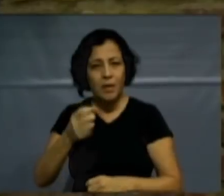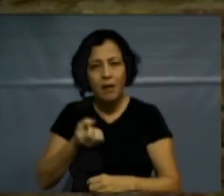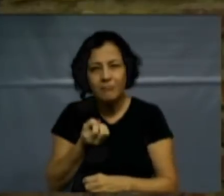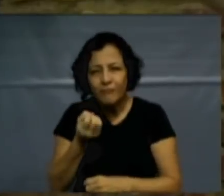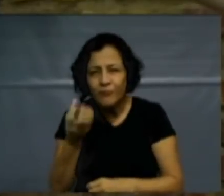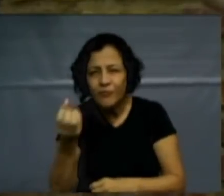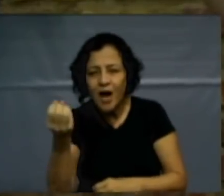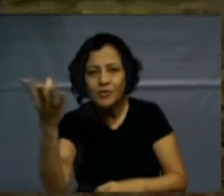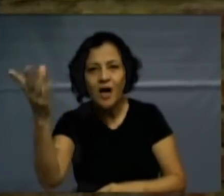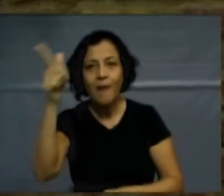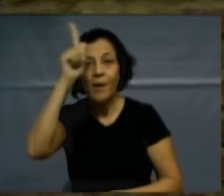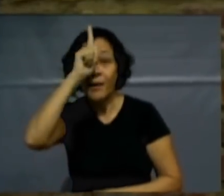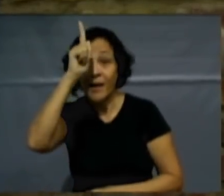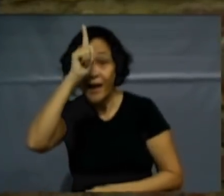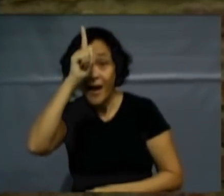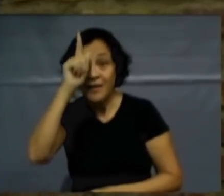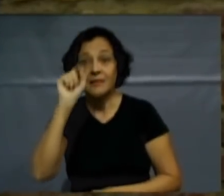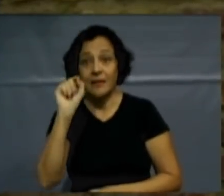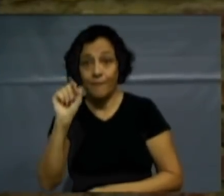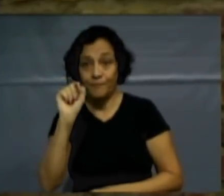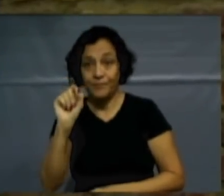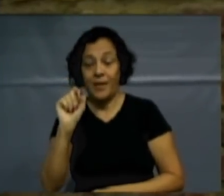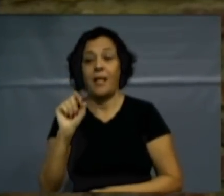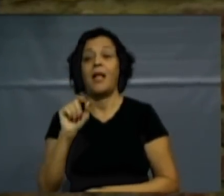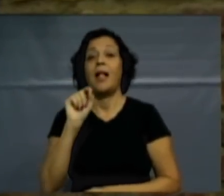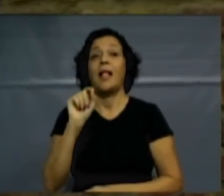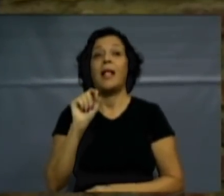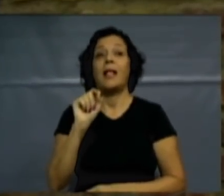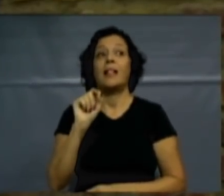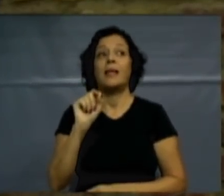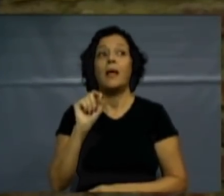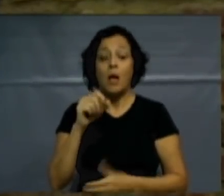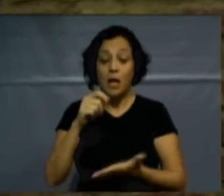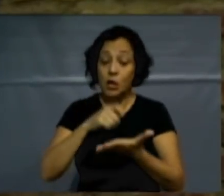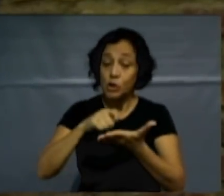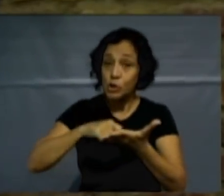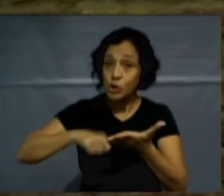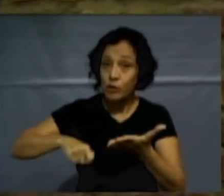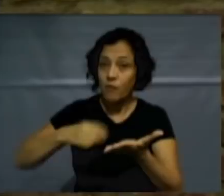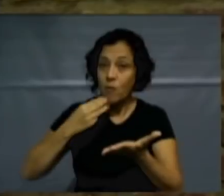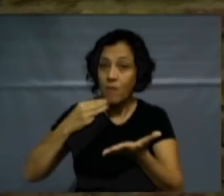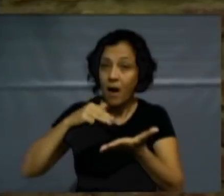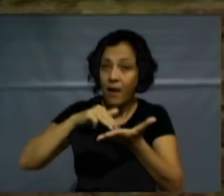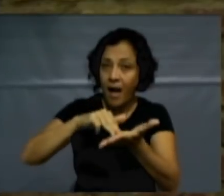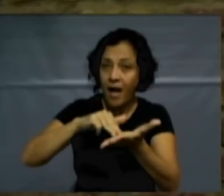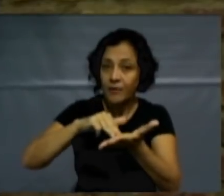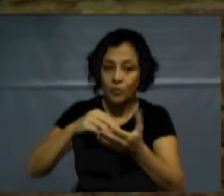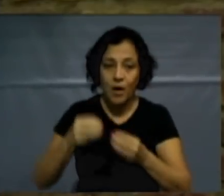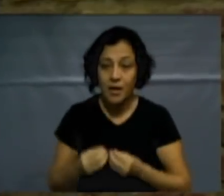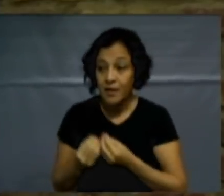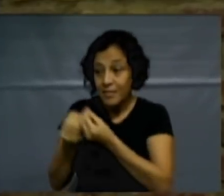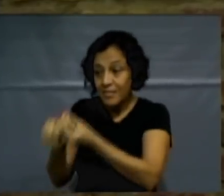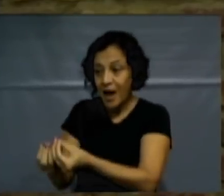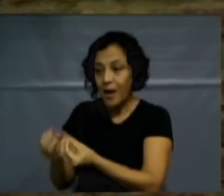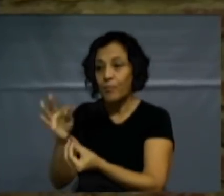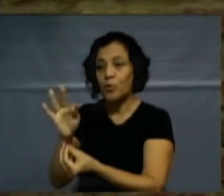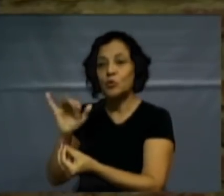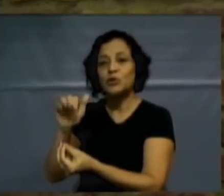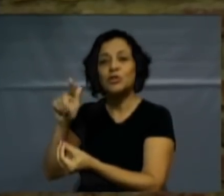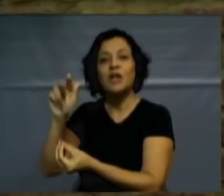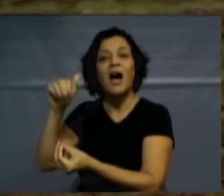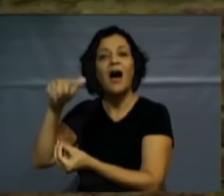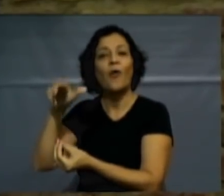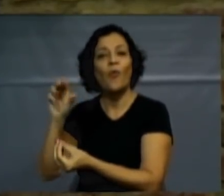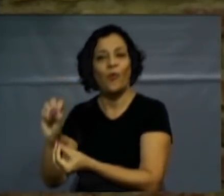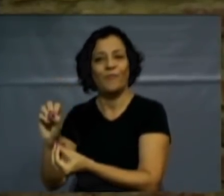para a Grécia, para onde ele iria pregar, ele recebe uma carta quando ele pega Tiago. Como é que vocês acham que foi a